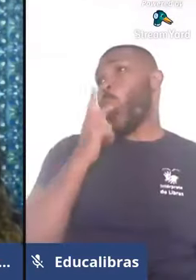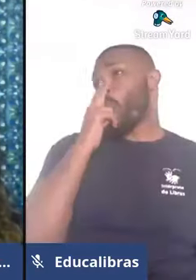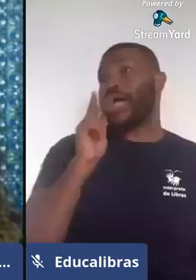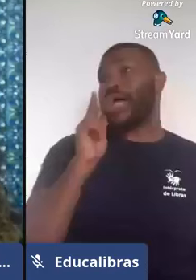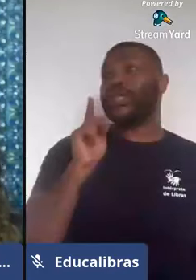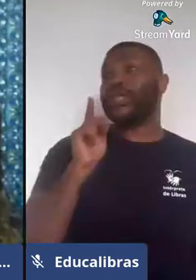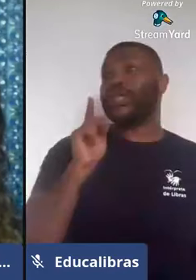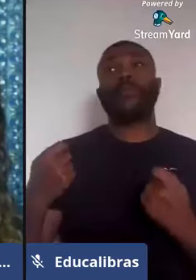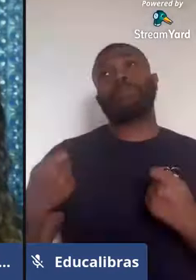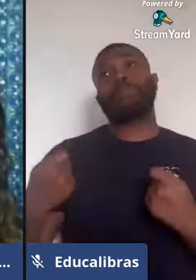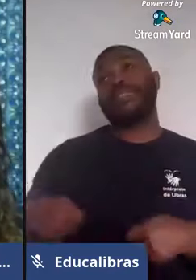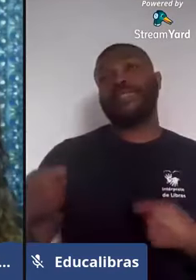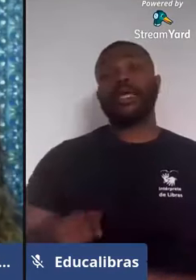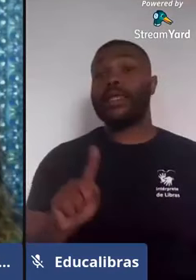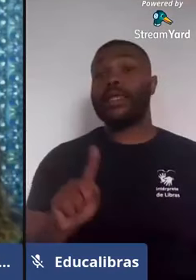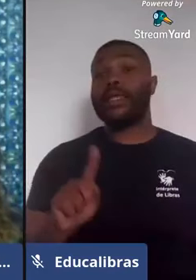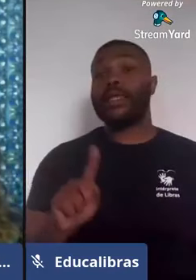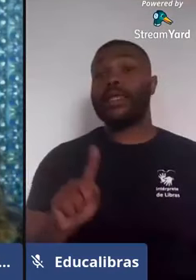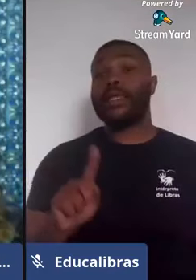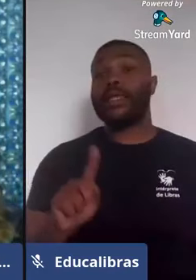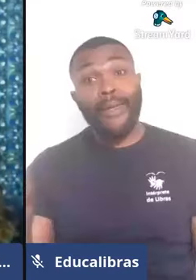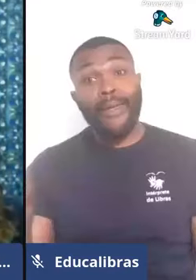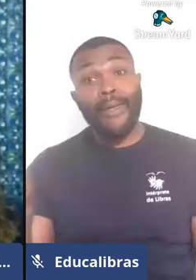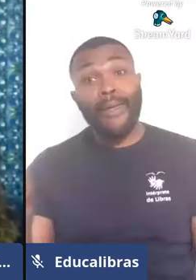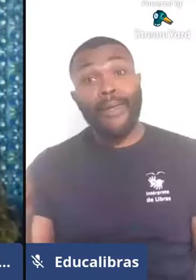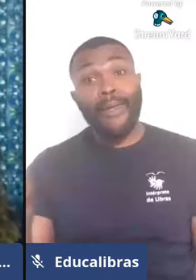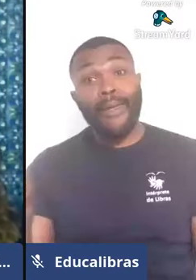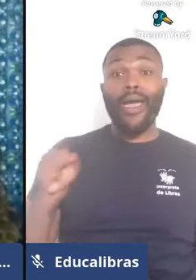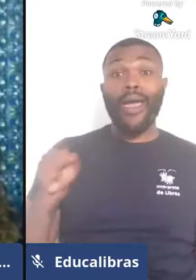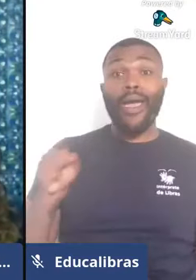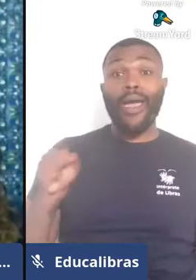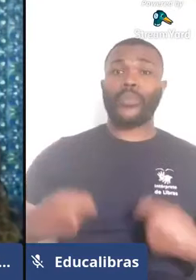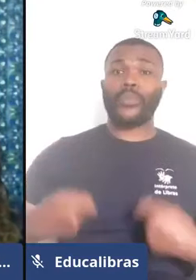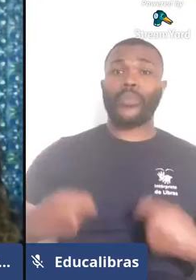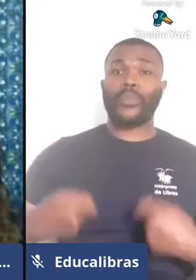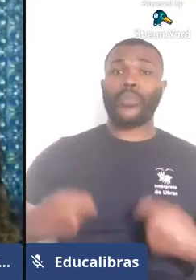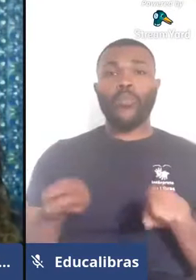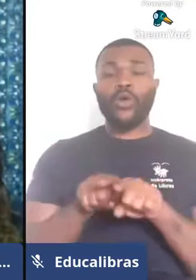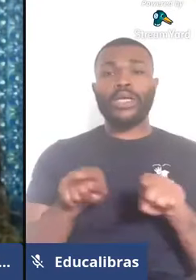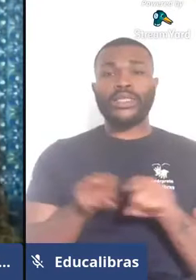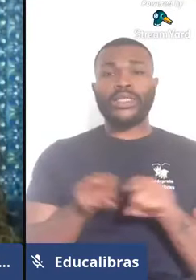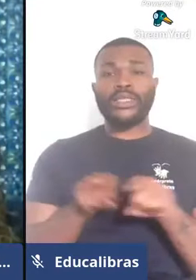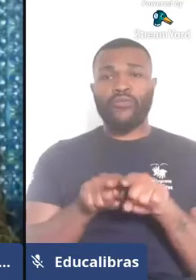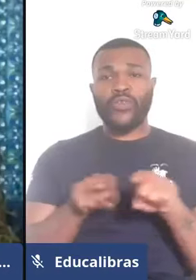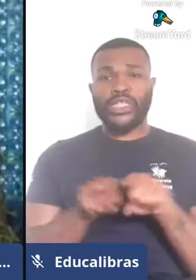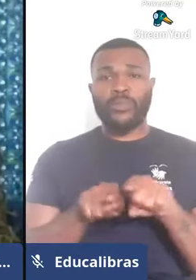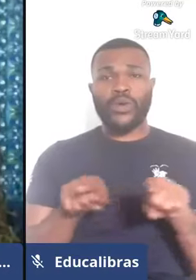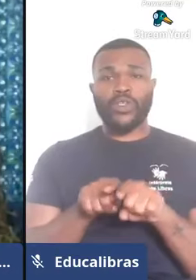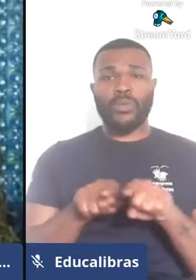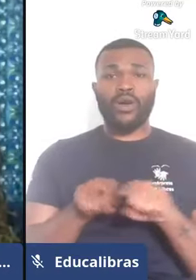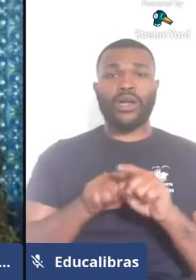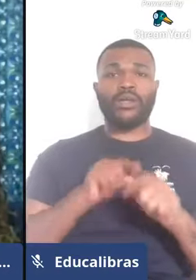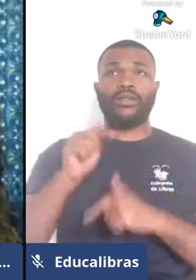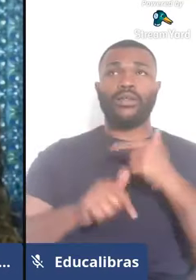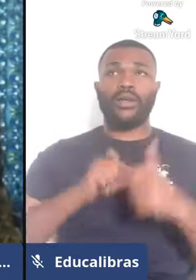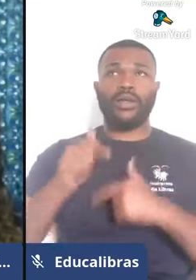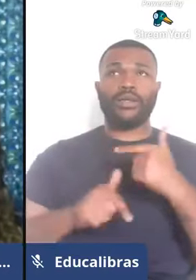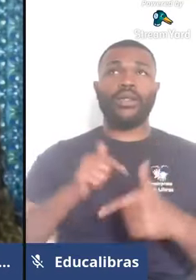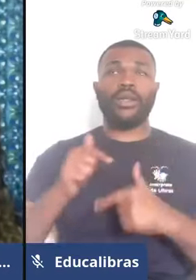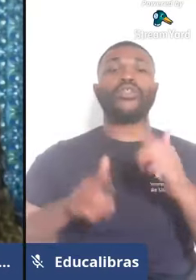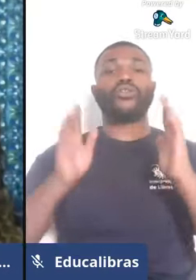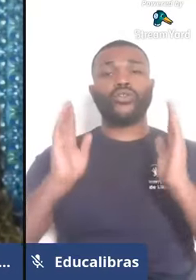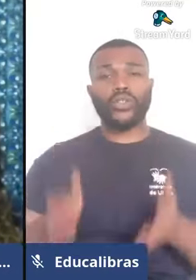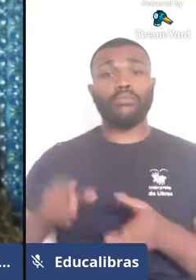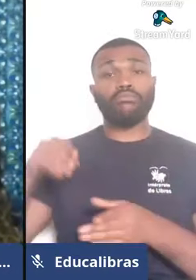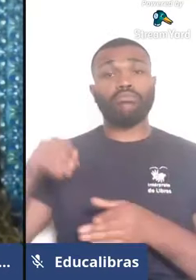o que ela diz para mim que ela precisa, né? Eu acho que é isso, né? É a coisa de trabalhar mais a empatia aí nos processos.